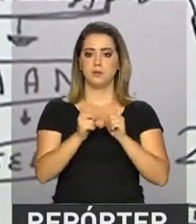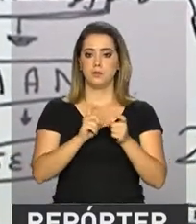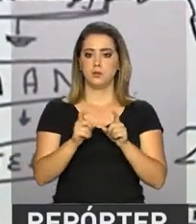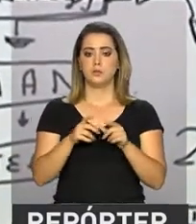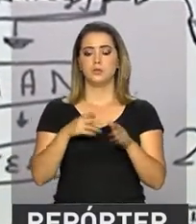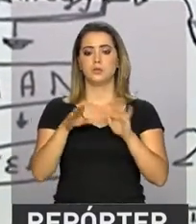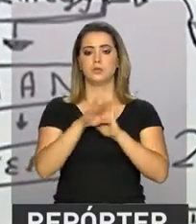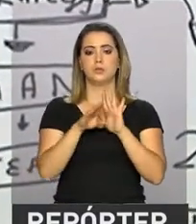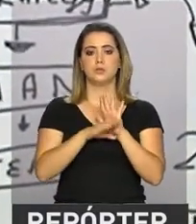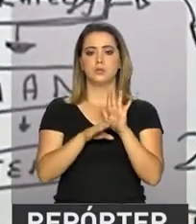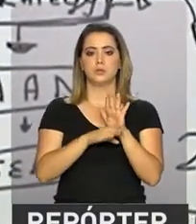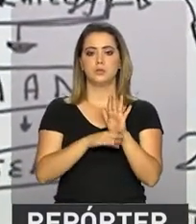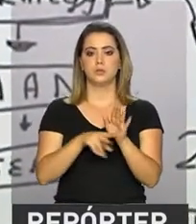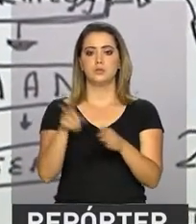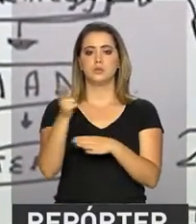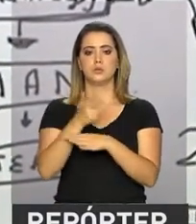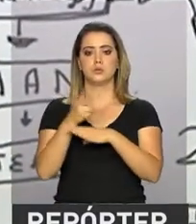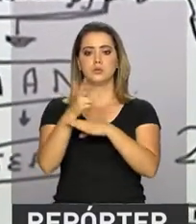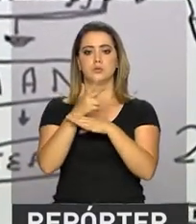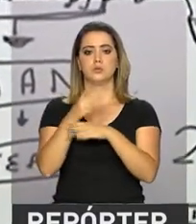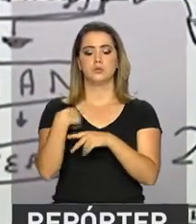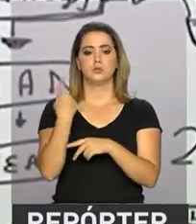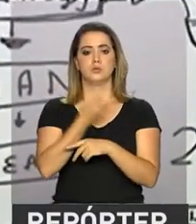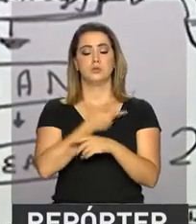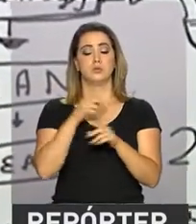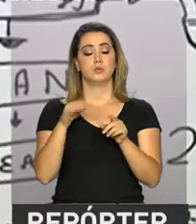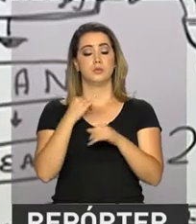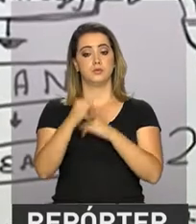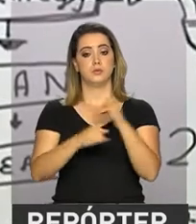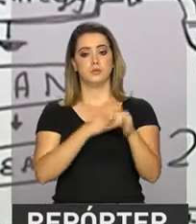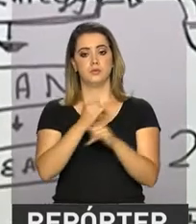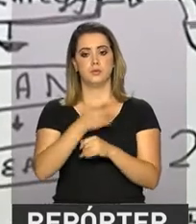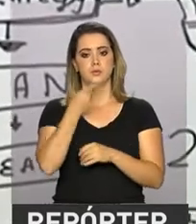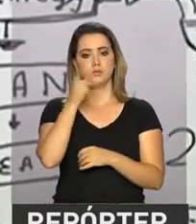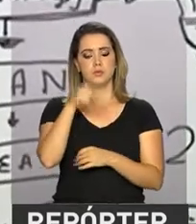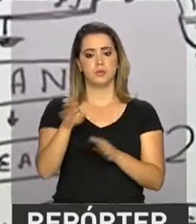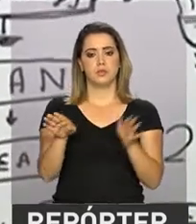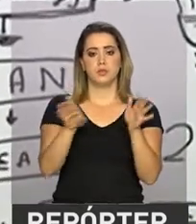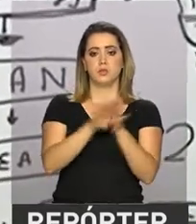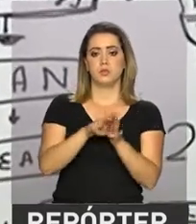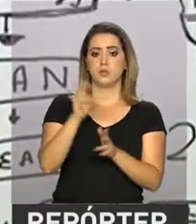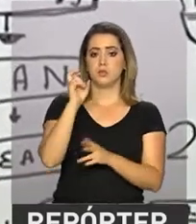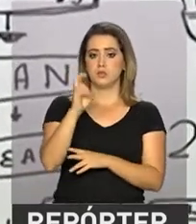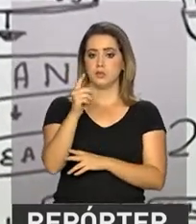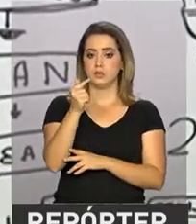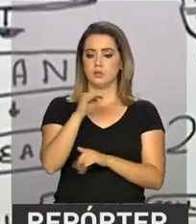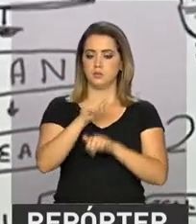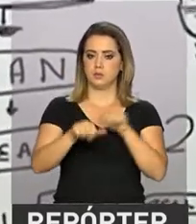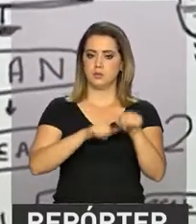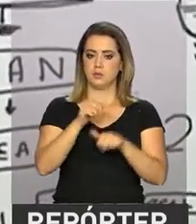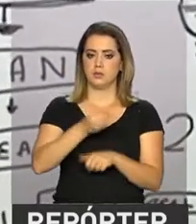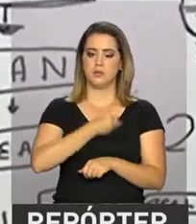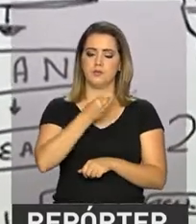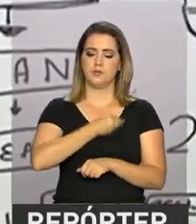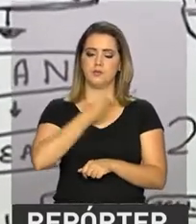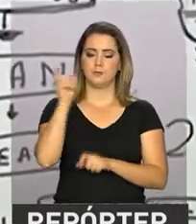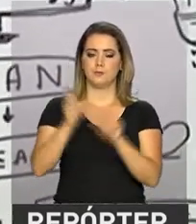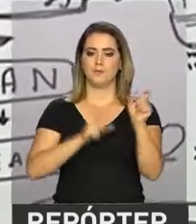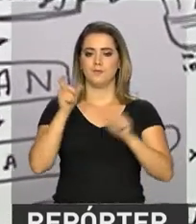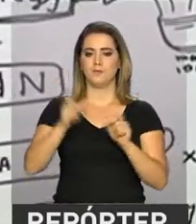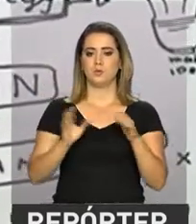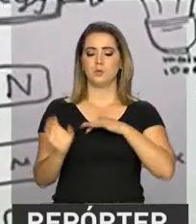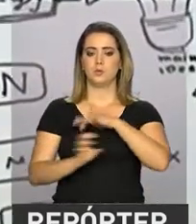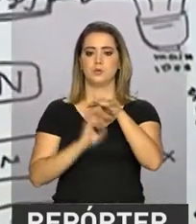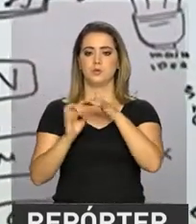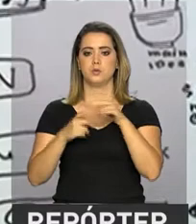Acre mandou pela internet um vídeo para a nossa reportagem, onde garante que a chegada do 5G vai mudar a vida de muitas pessoas e